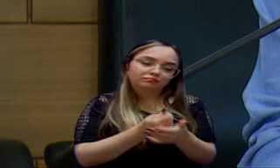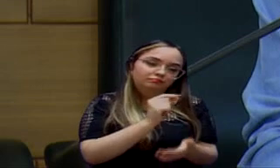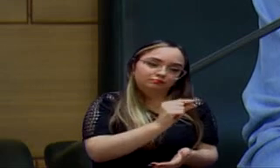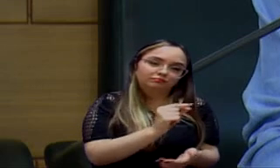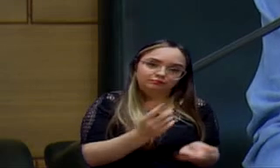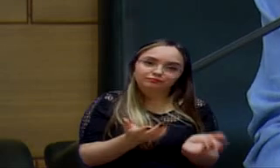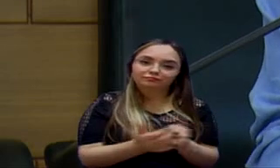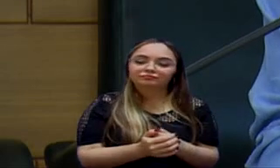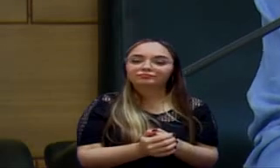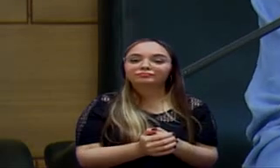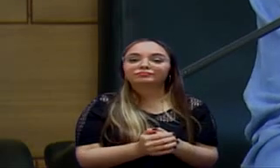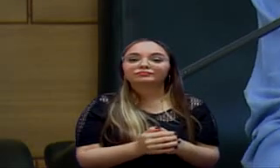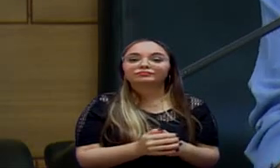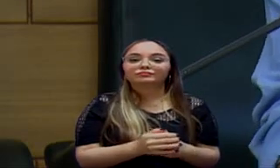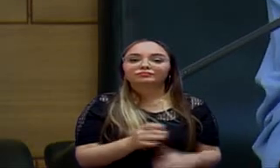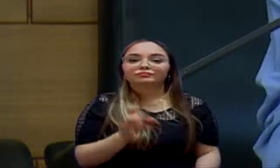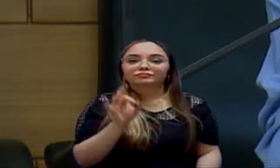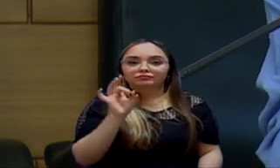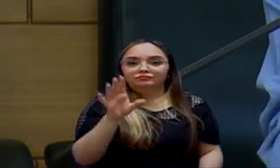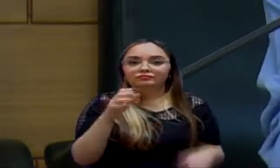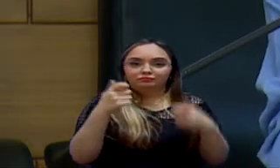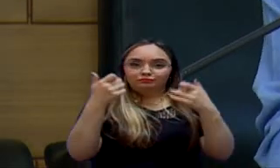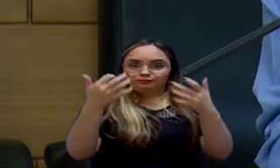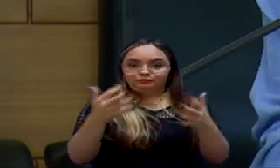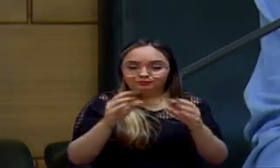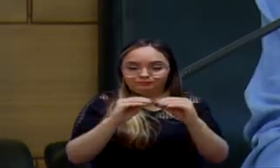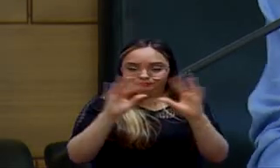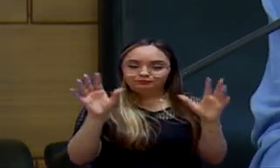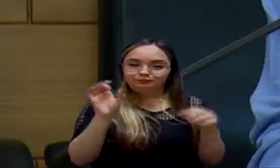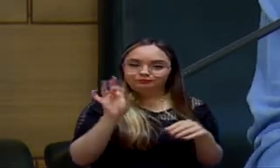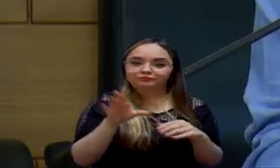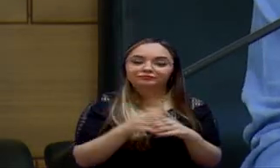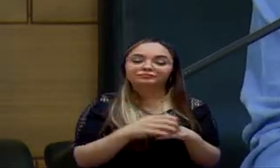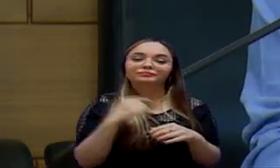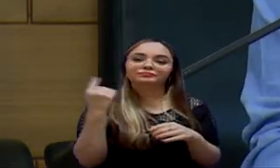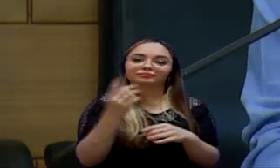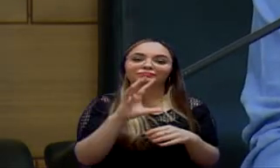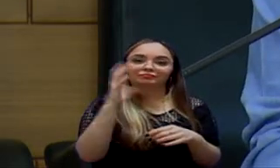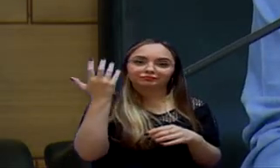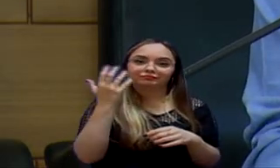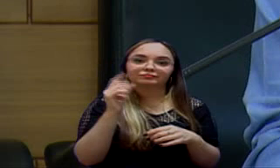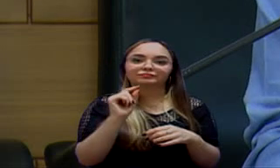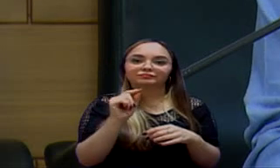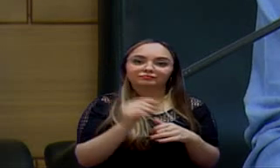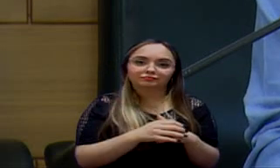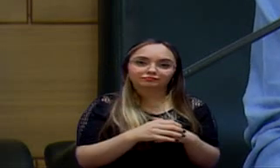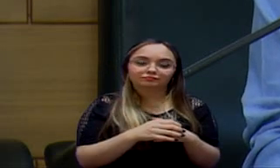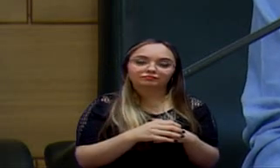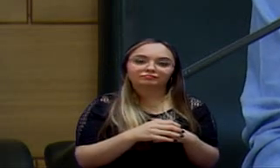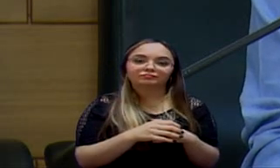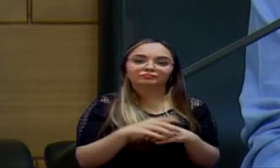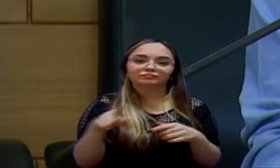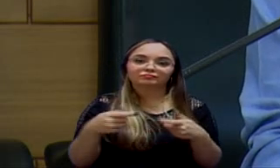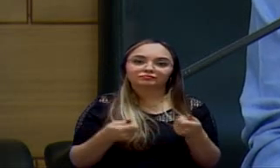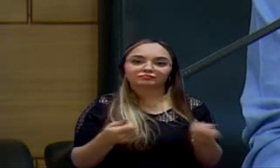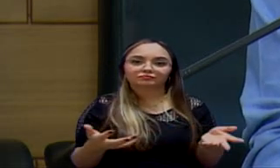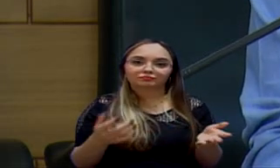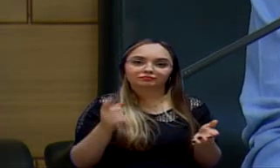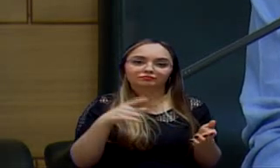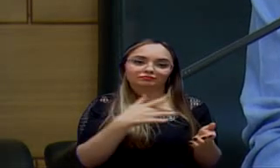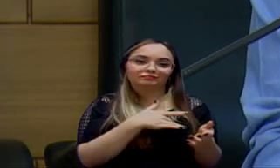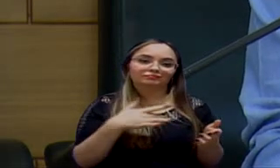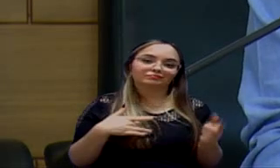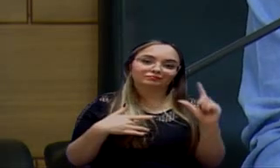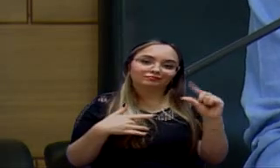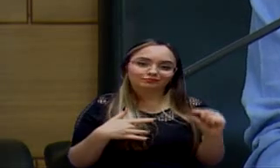capita da Saúde então só para fazer esse cenário eu acho que é importante houve de fato um descolamento nas despesas da assistência à saúde